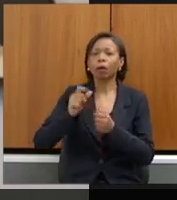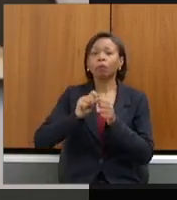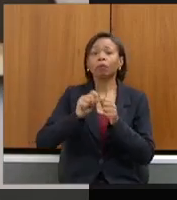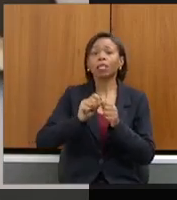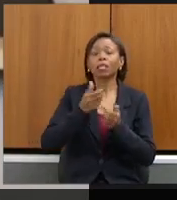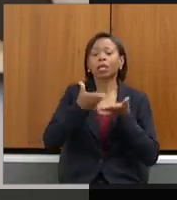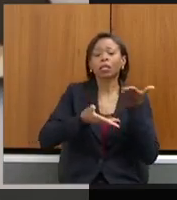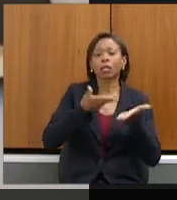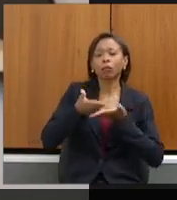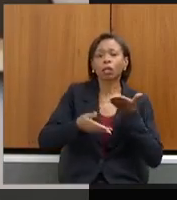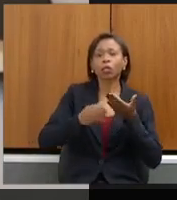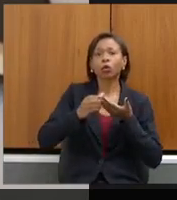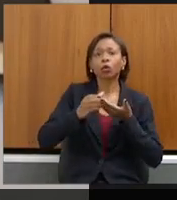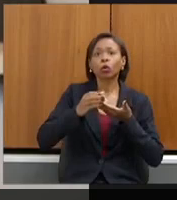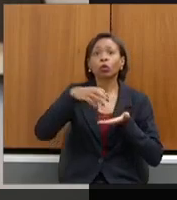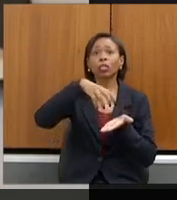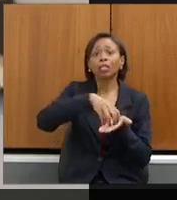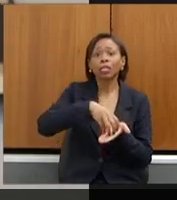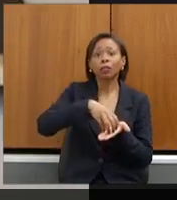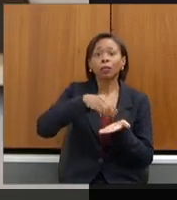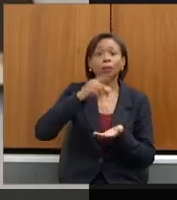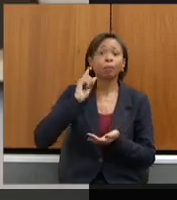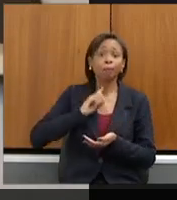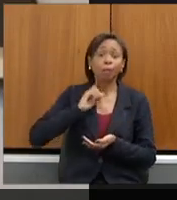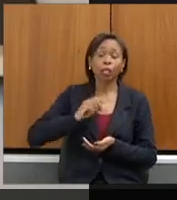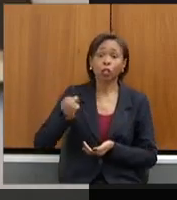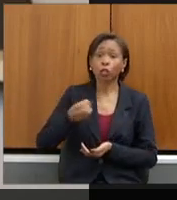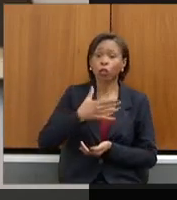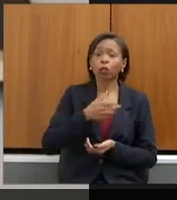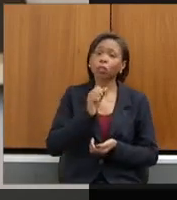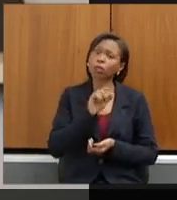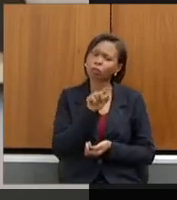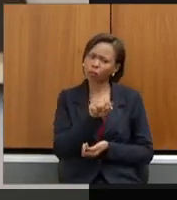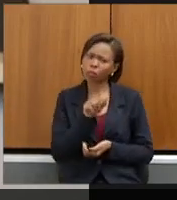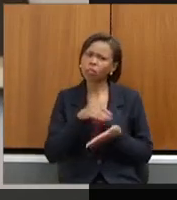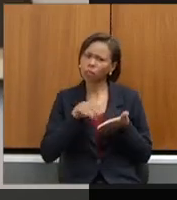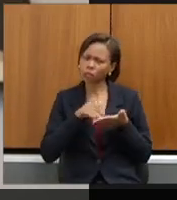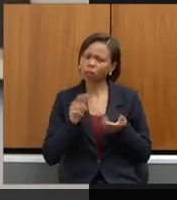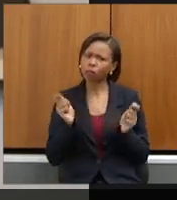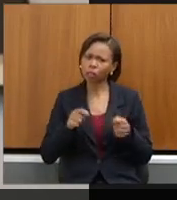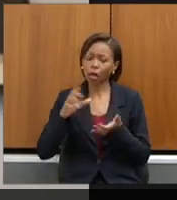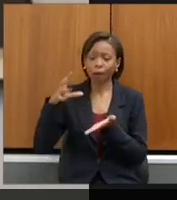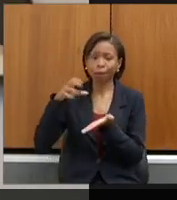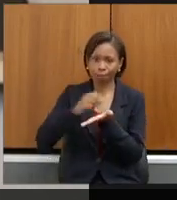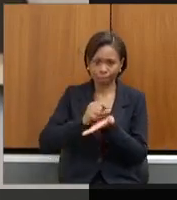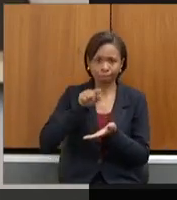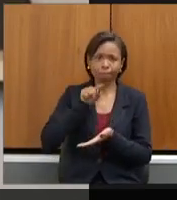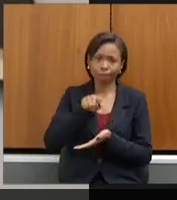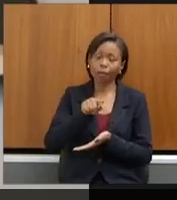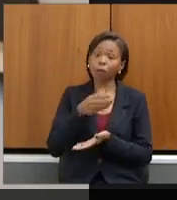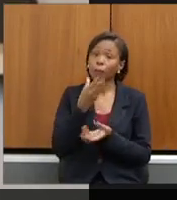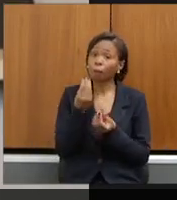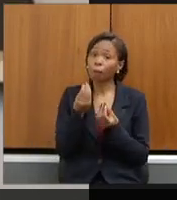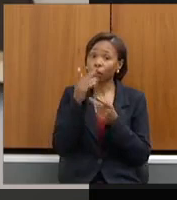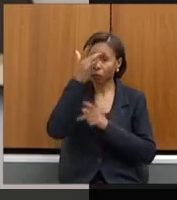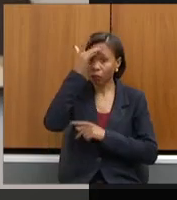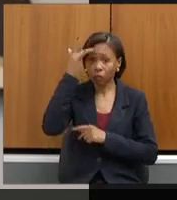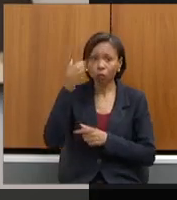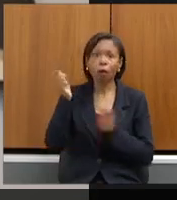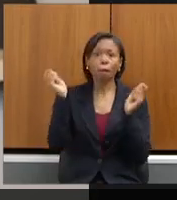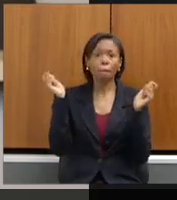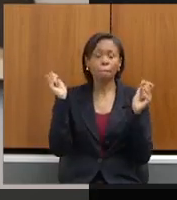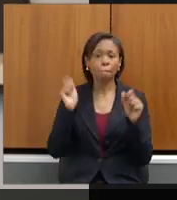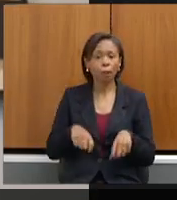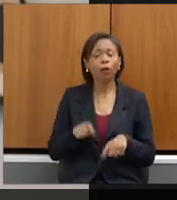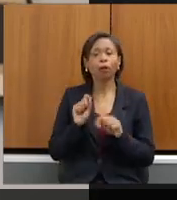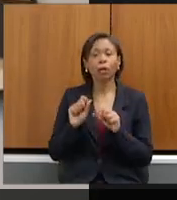Minas Novas E se o senhor puder fazer uma força-tarefa para ajudar esse credenciamento lá muita gente vai ter que parar de andar